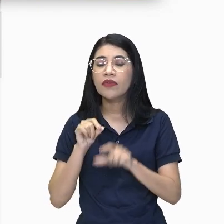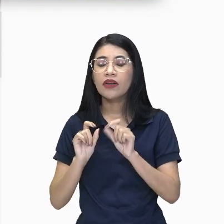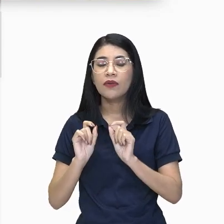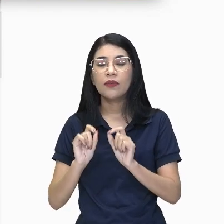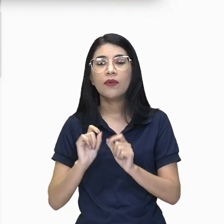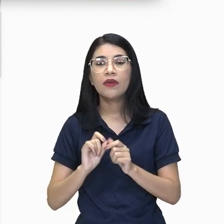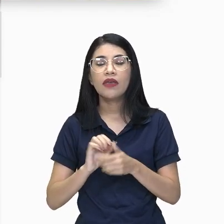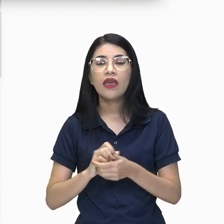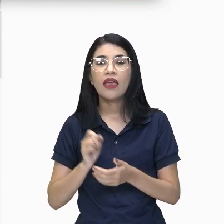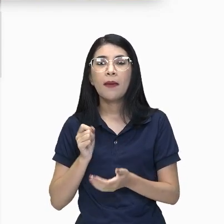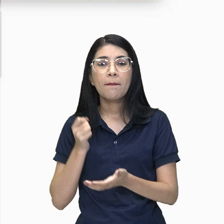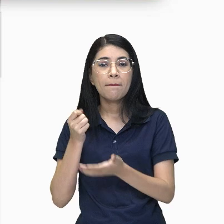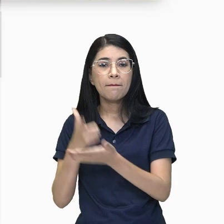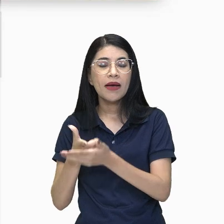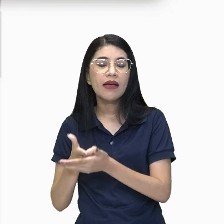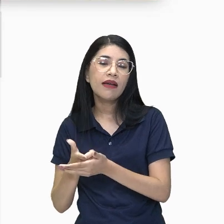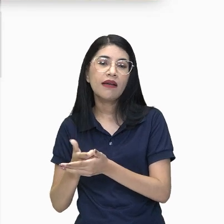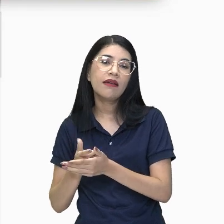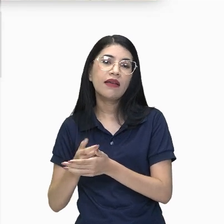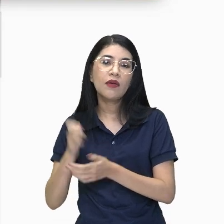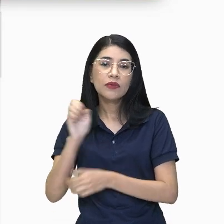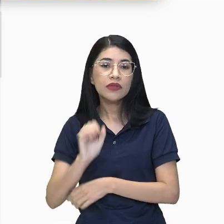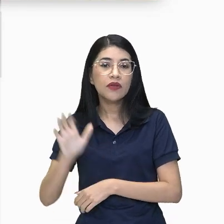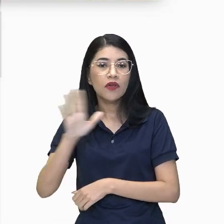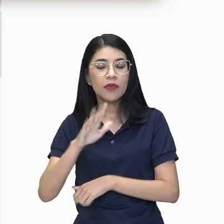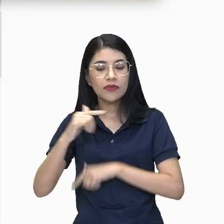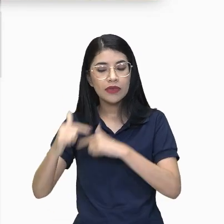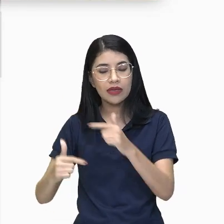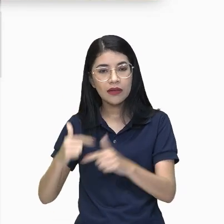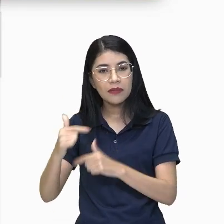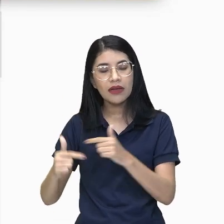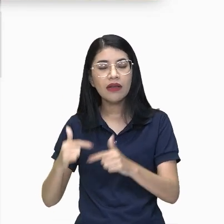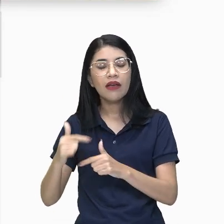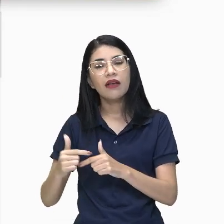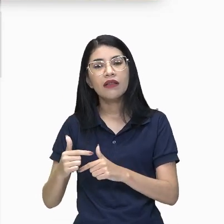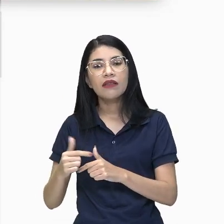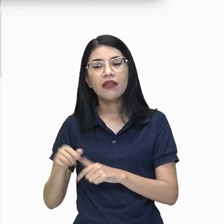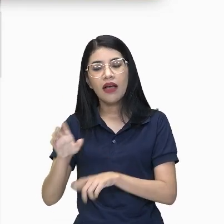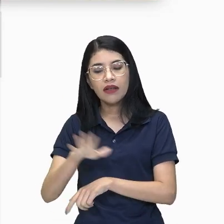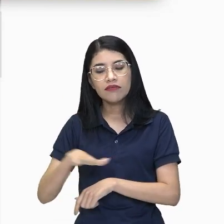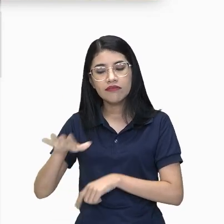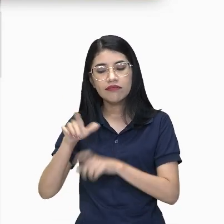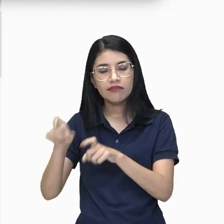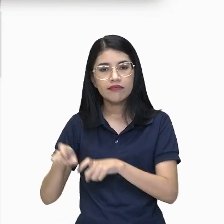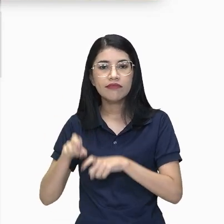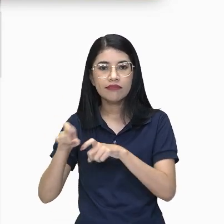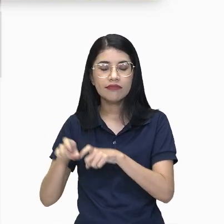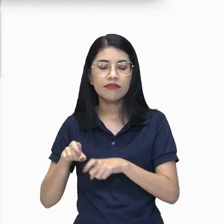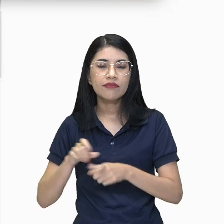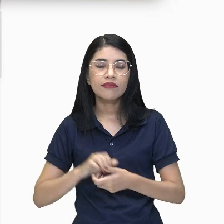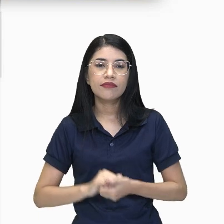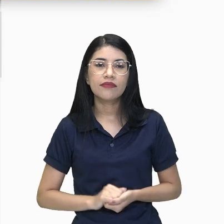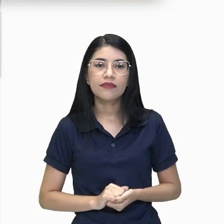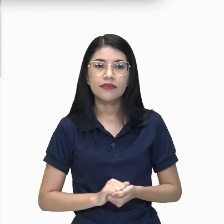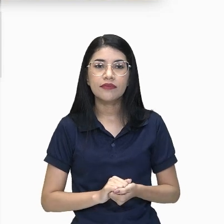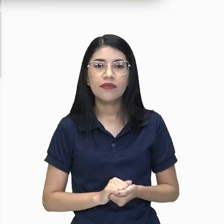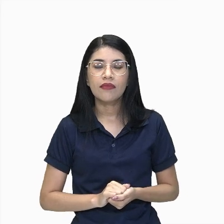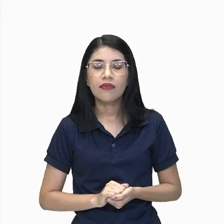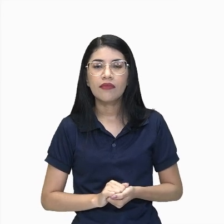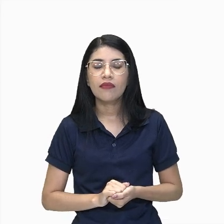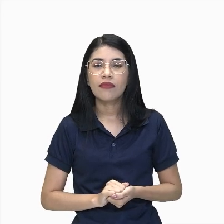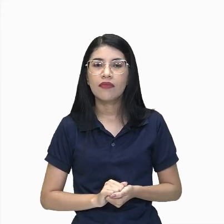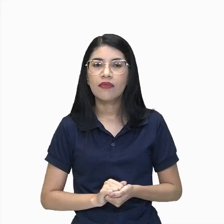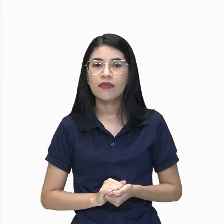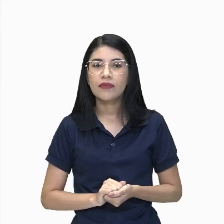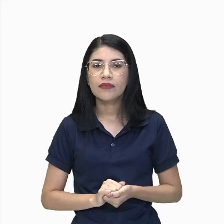a mão de obra branca europeia para trabalhar ali no regime de colonato nas suas porções territoriais. Vamos